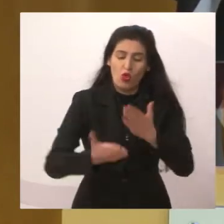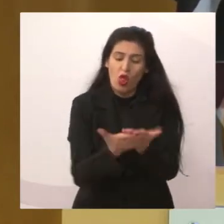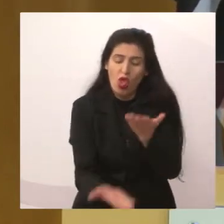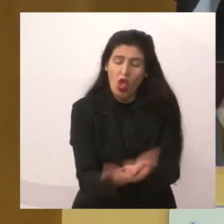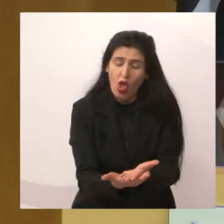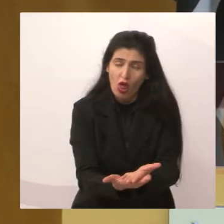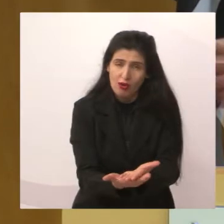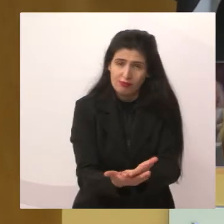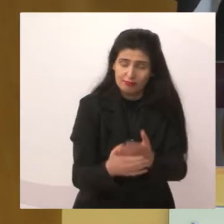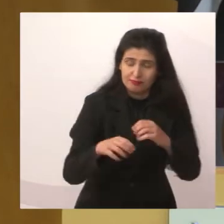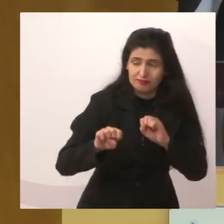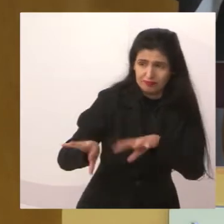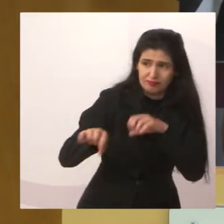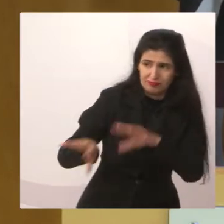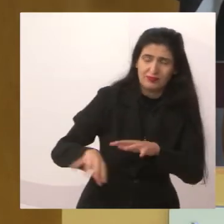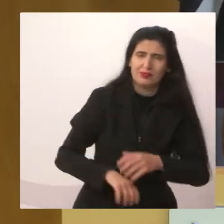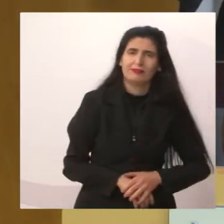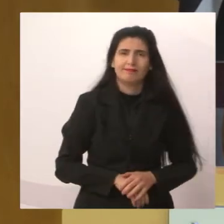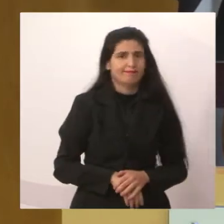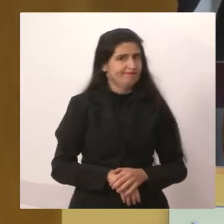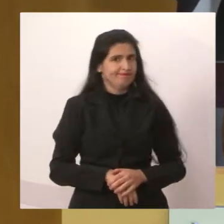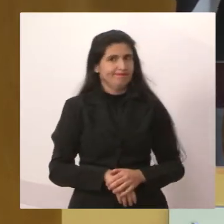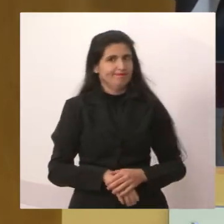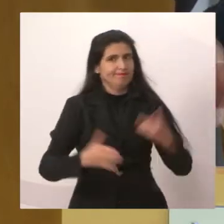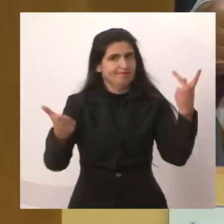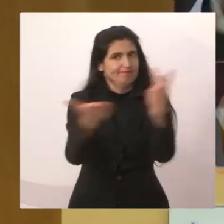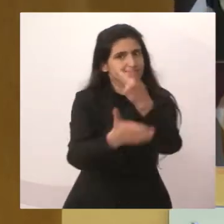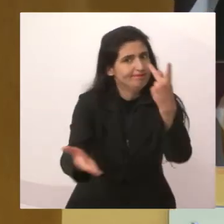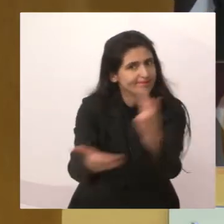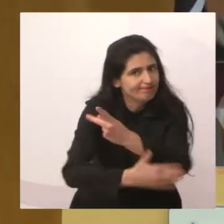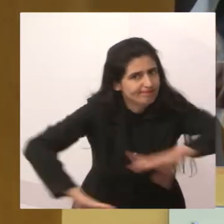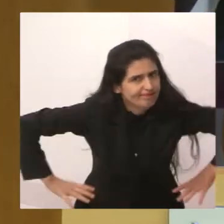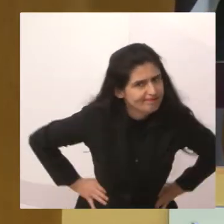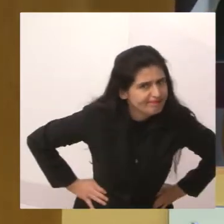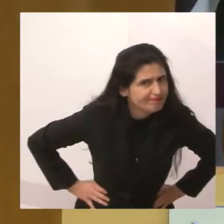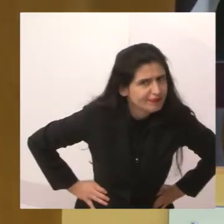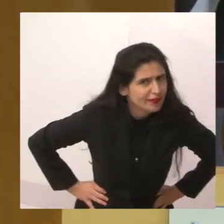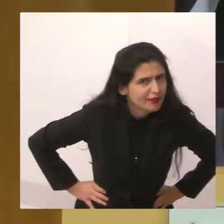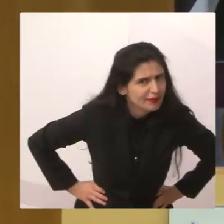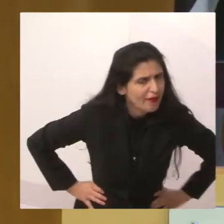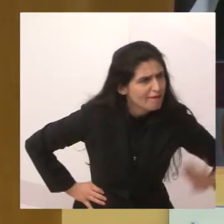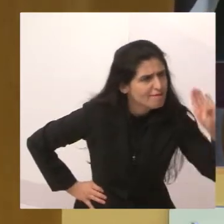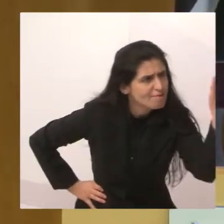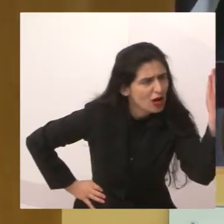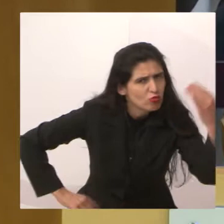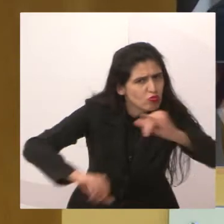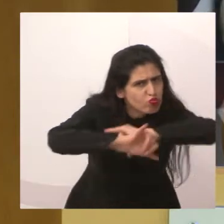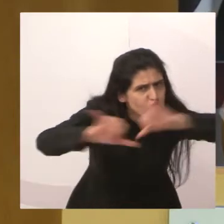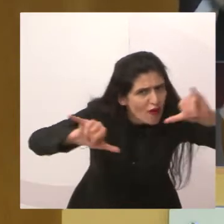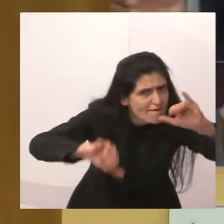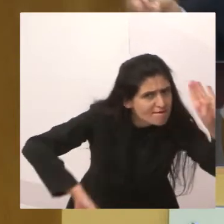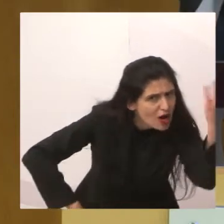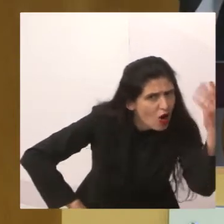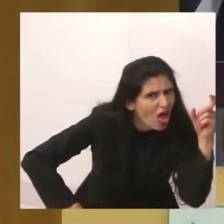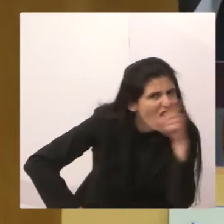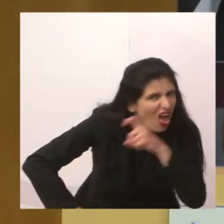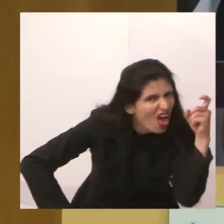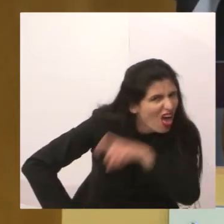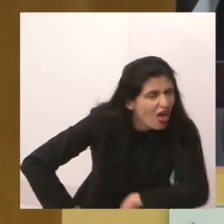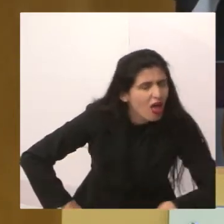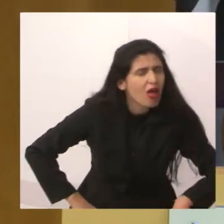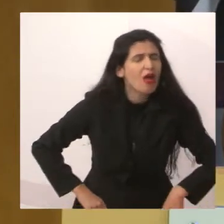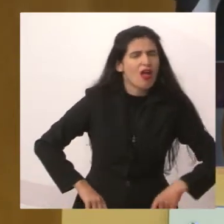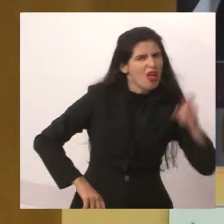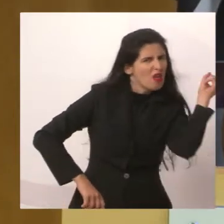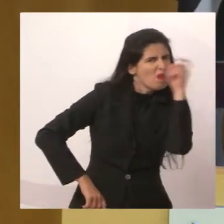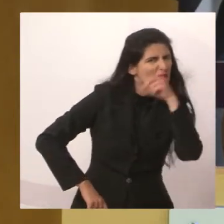isso aí pega fácil, né? E isso é o que fica na cabeça das pessoas, que o prefeito roubou dinheiro, que o